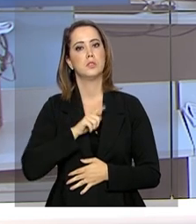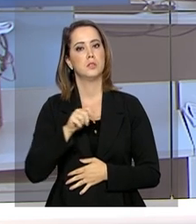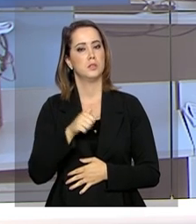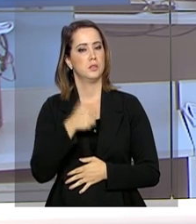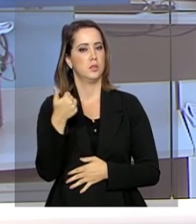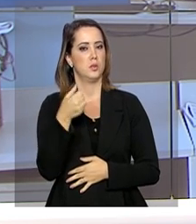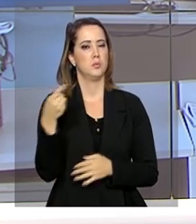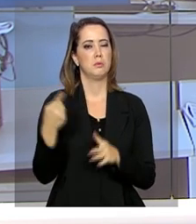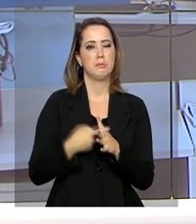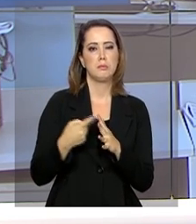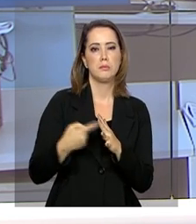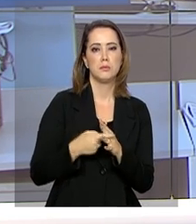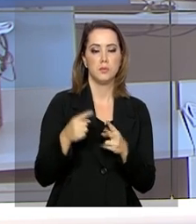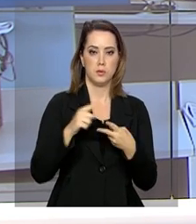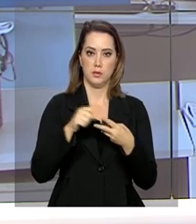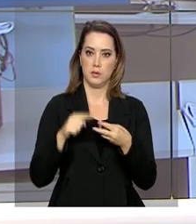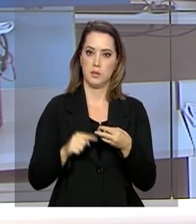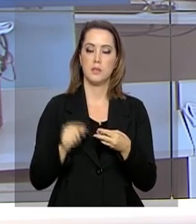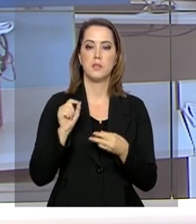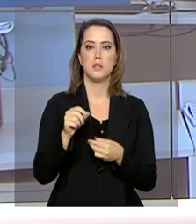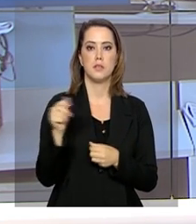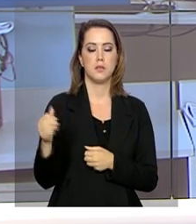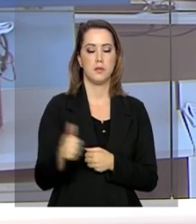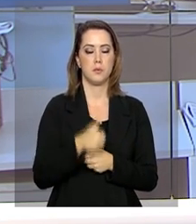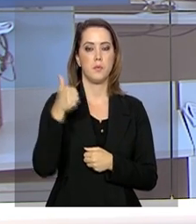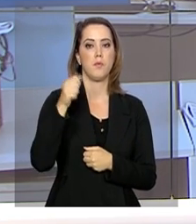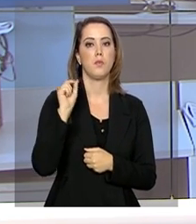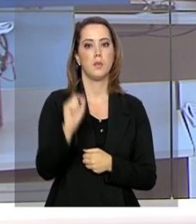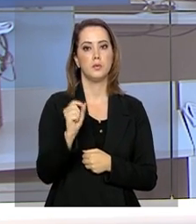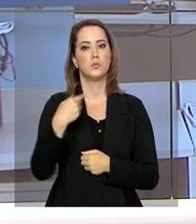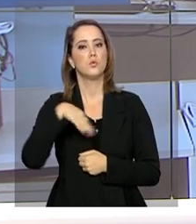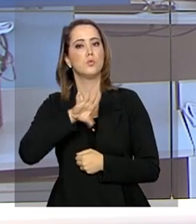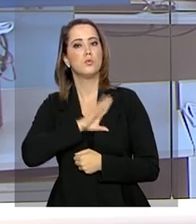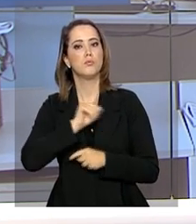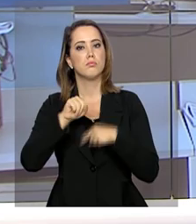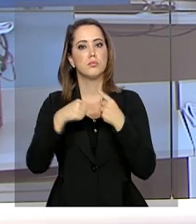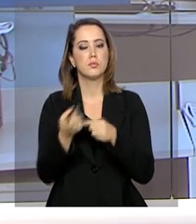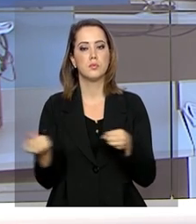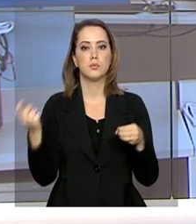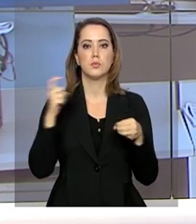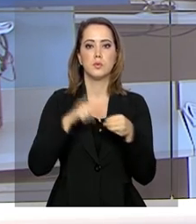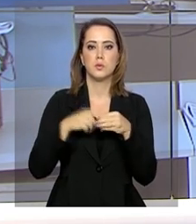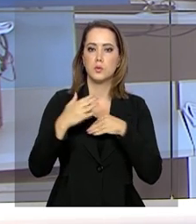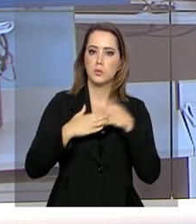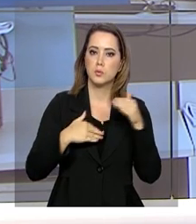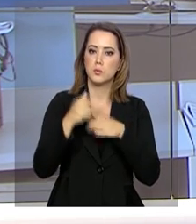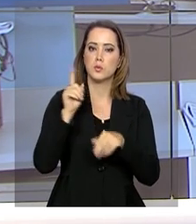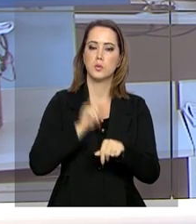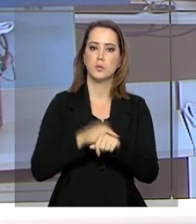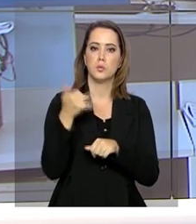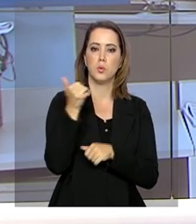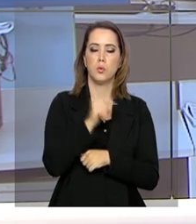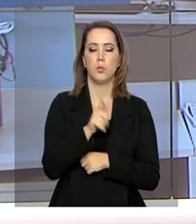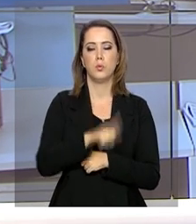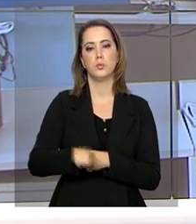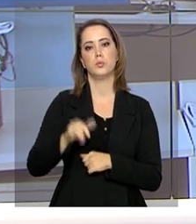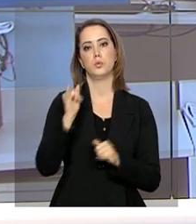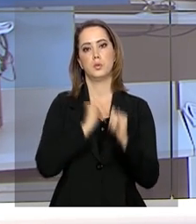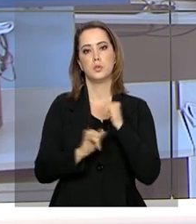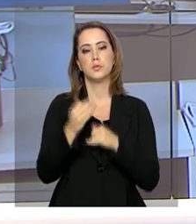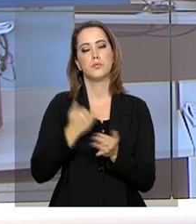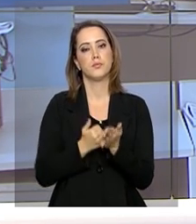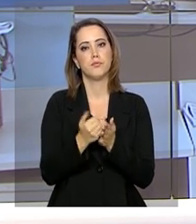iniciativas do governo federal na gestão do ensino superior. Nós voltamos a qualquer momento com outras informações.